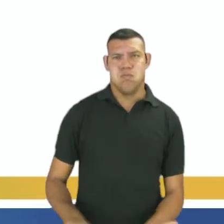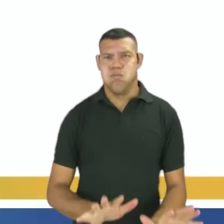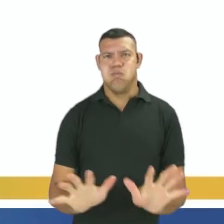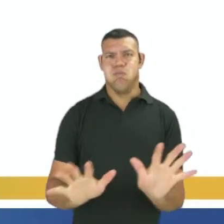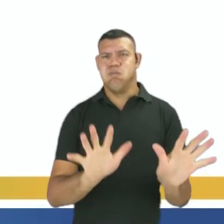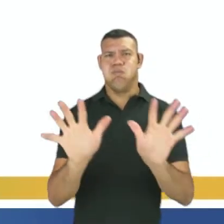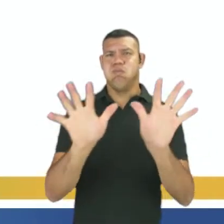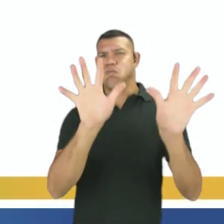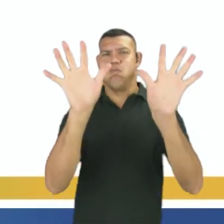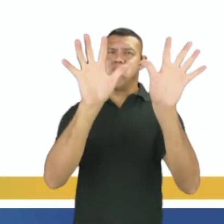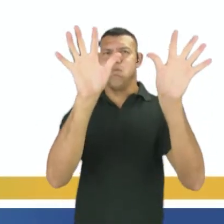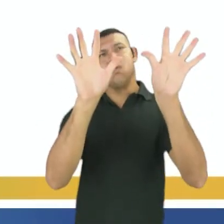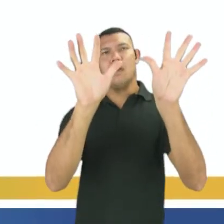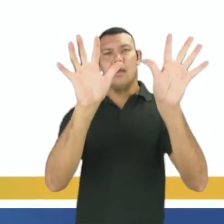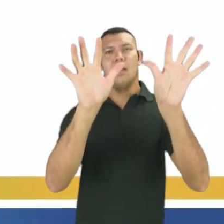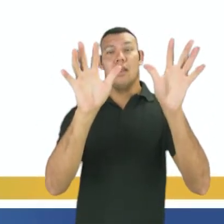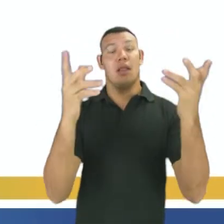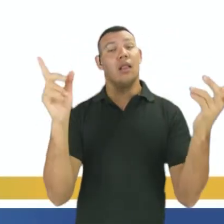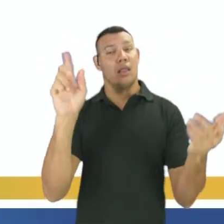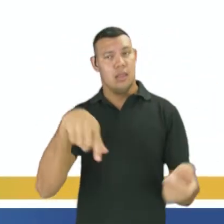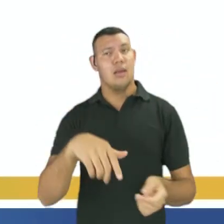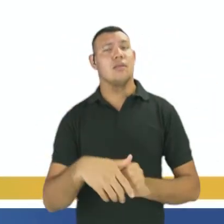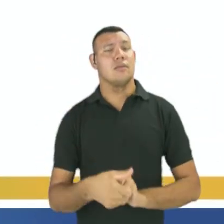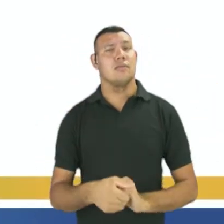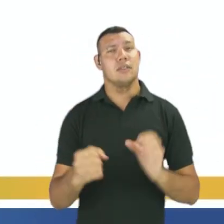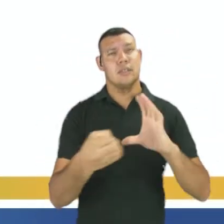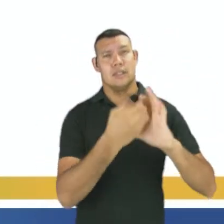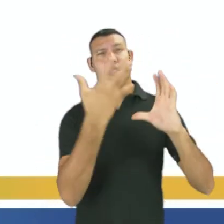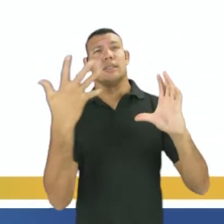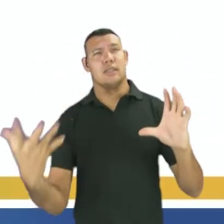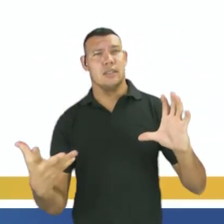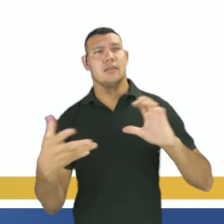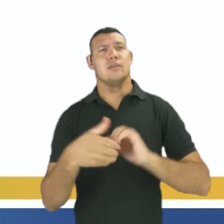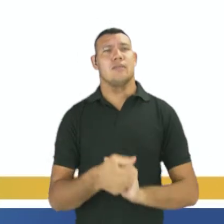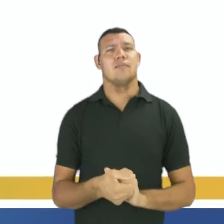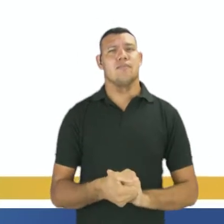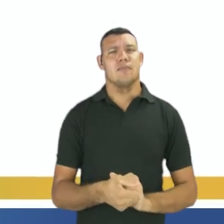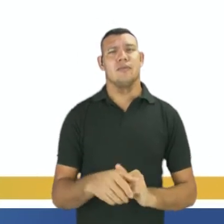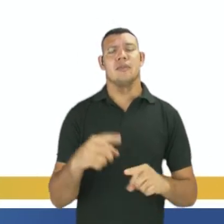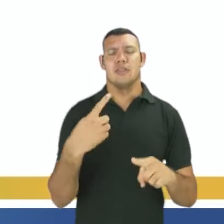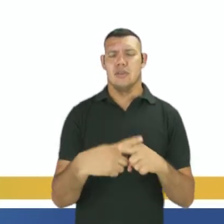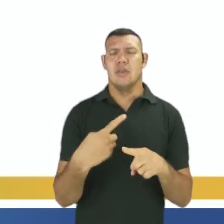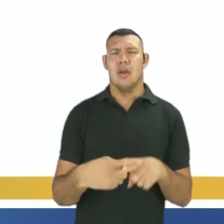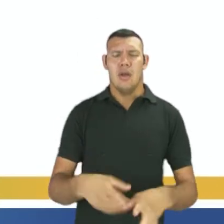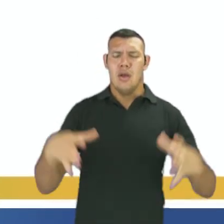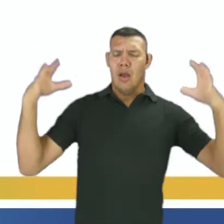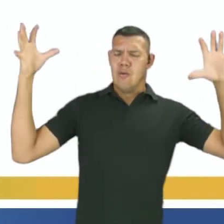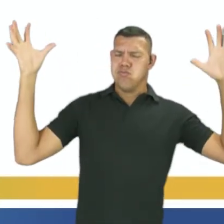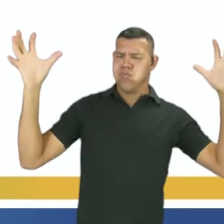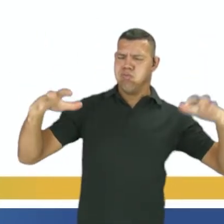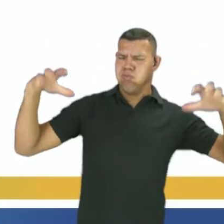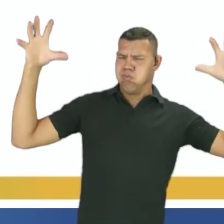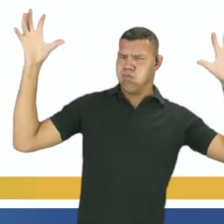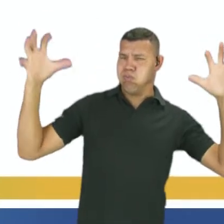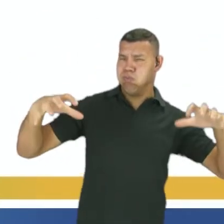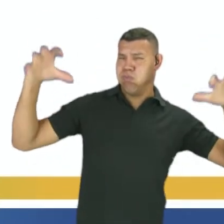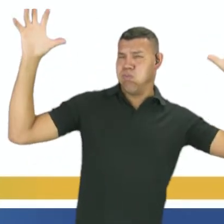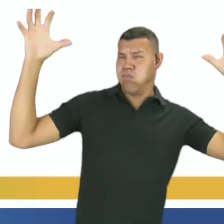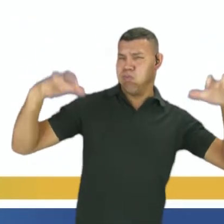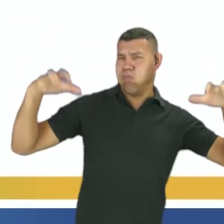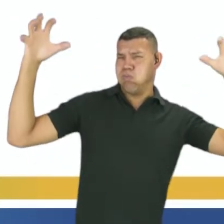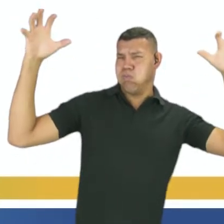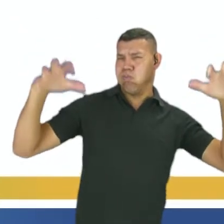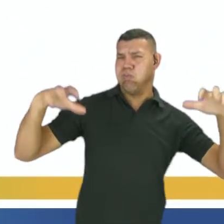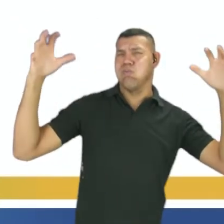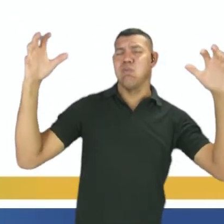evaporização quase com que essa região também possui como característica elevado a taxa de prestação né muita chuva né Por